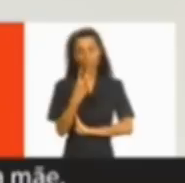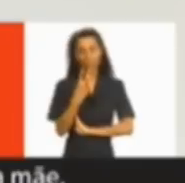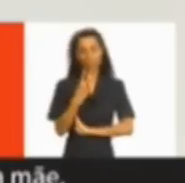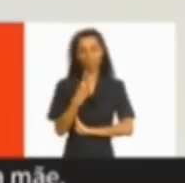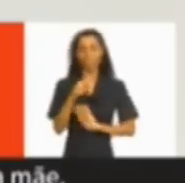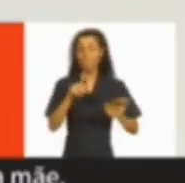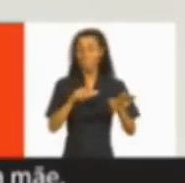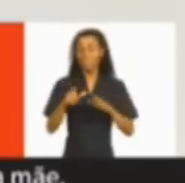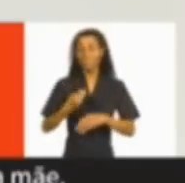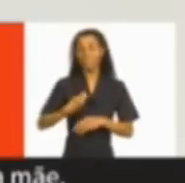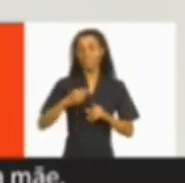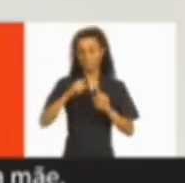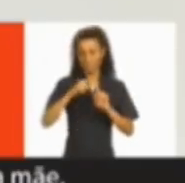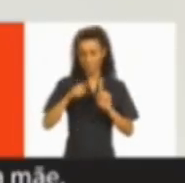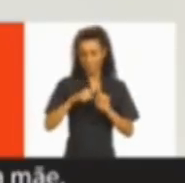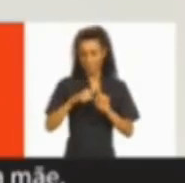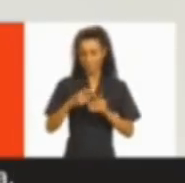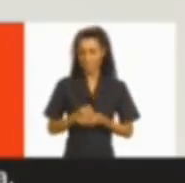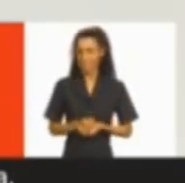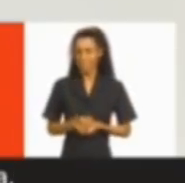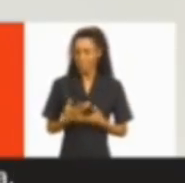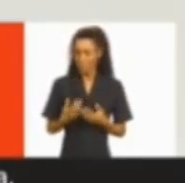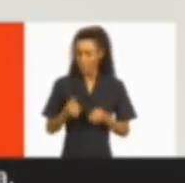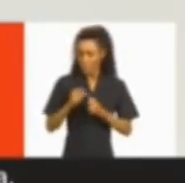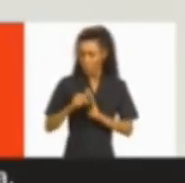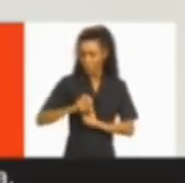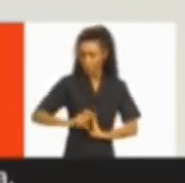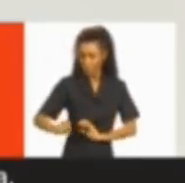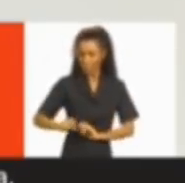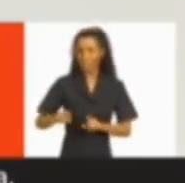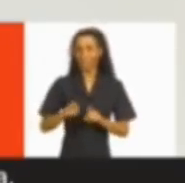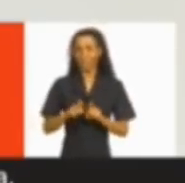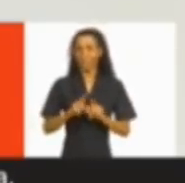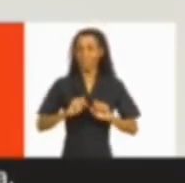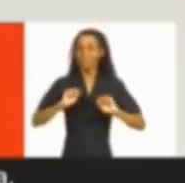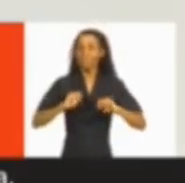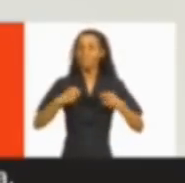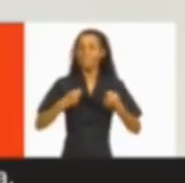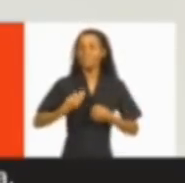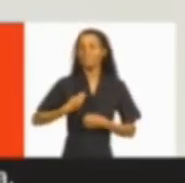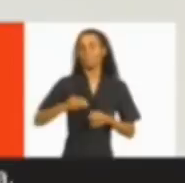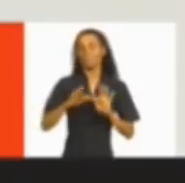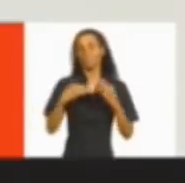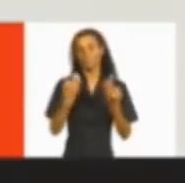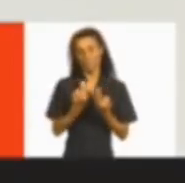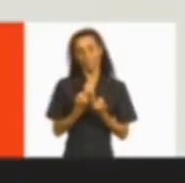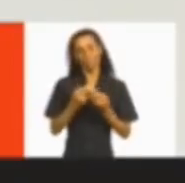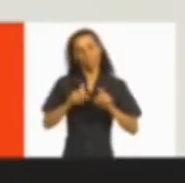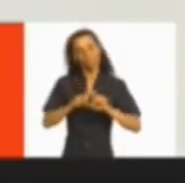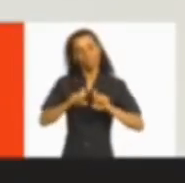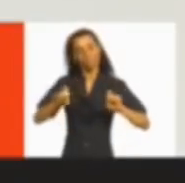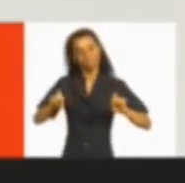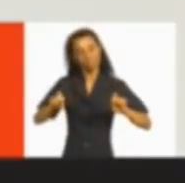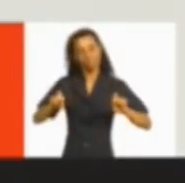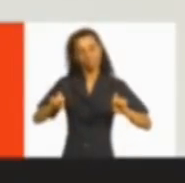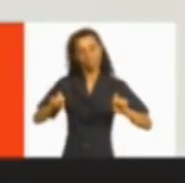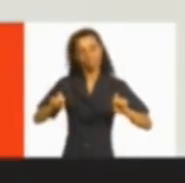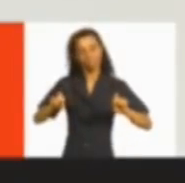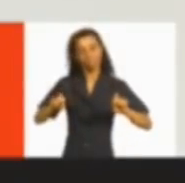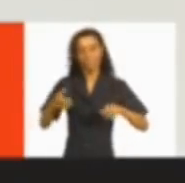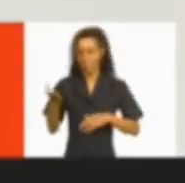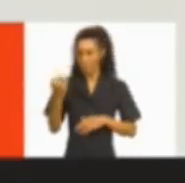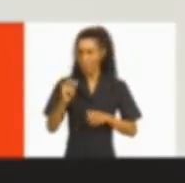12 semanas de vida no ventre da mãe. Contra o aborto, proteção da infância e defesa da vida e da família. Eu sou Júlio César, deputado federal,